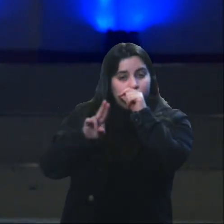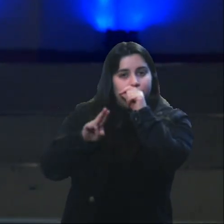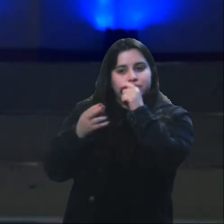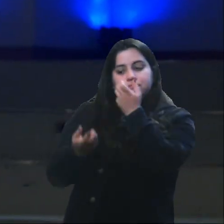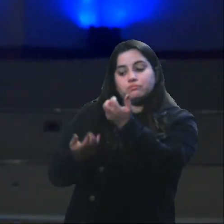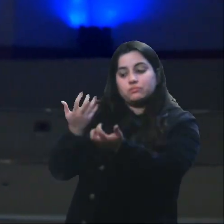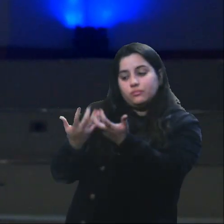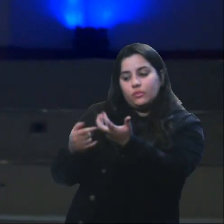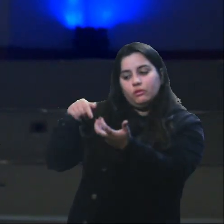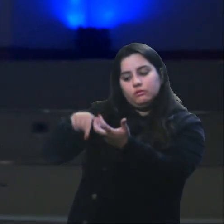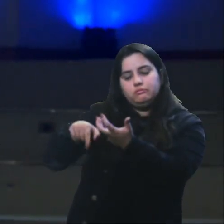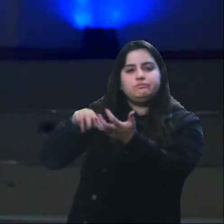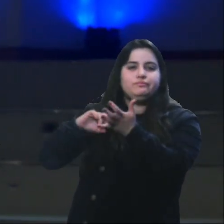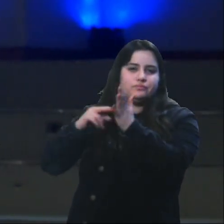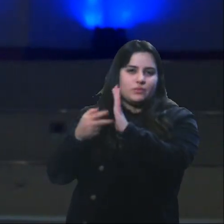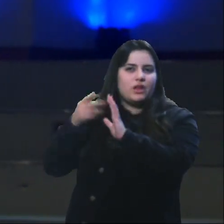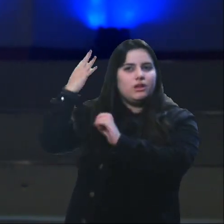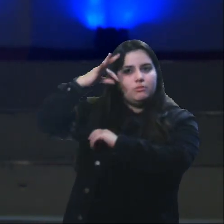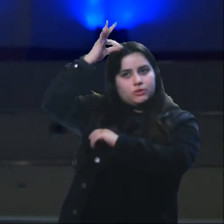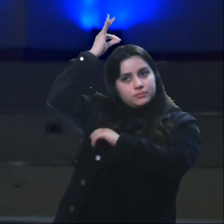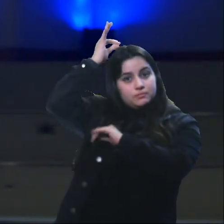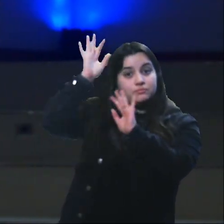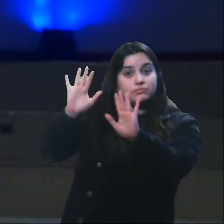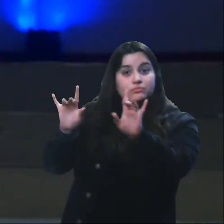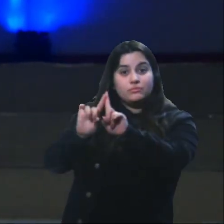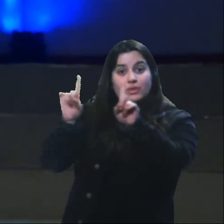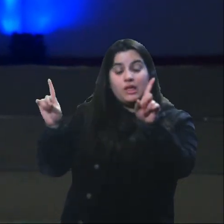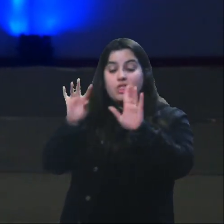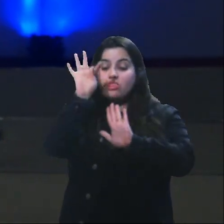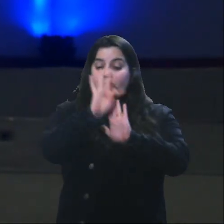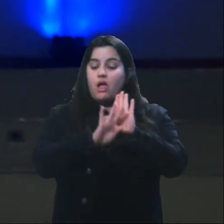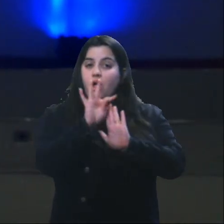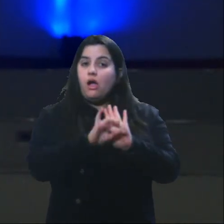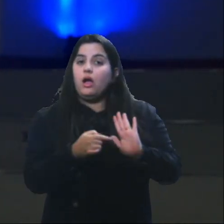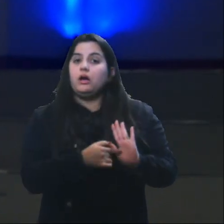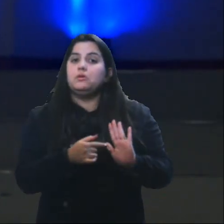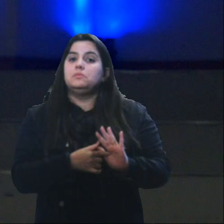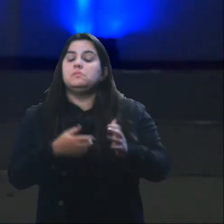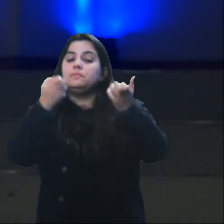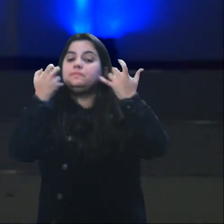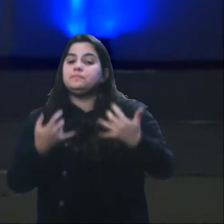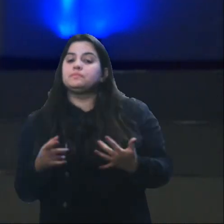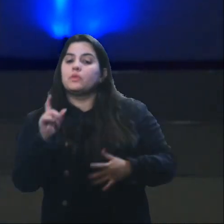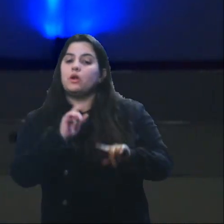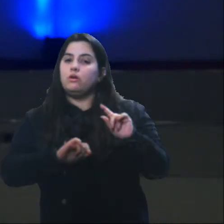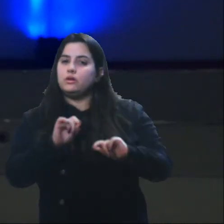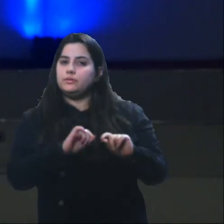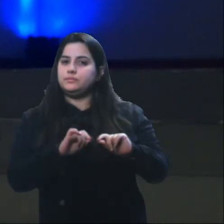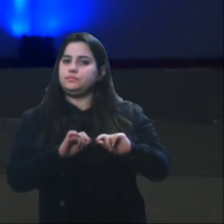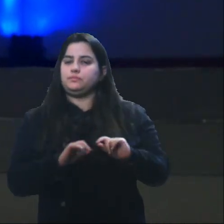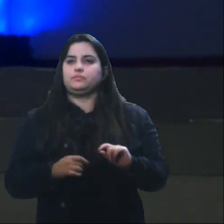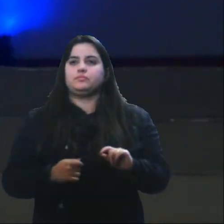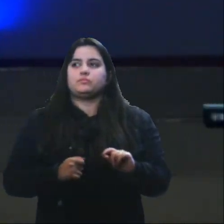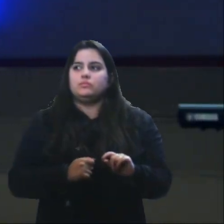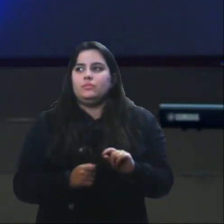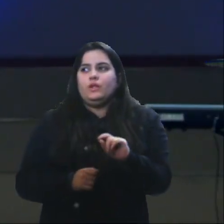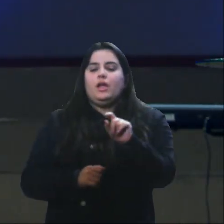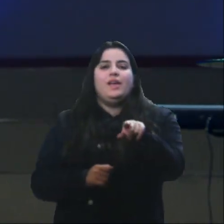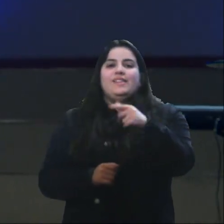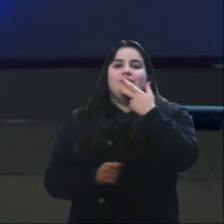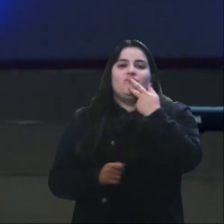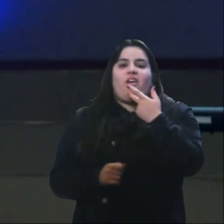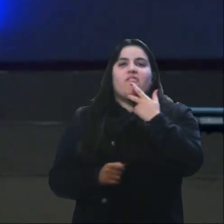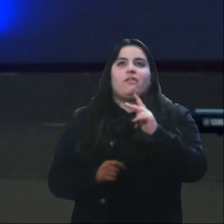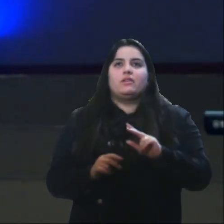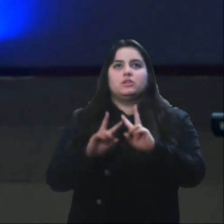Mas aqui nesse texto, quando João Batista diz que as pessoas serão batizadas no Espírito e no fogo, ele não estava falando do fogo